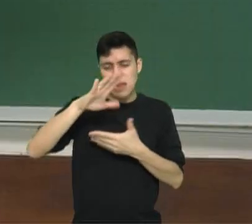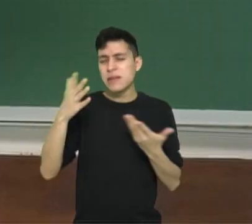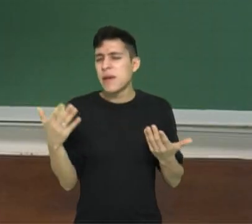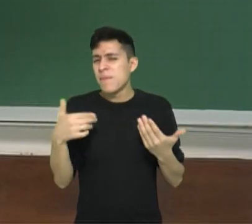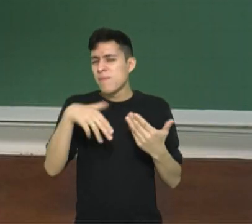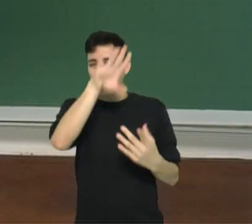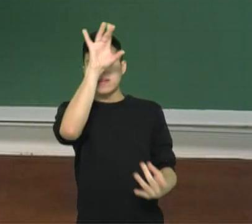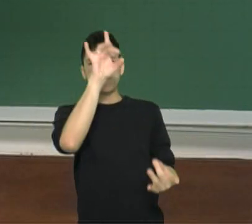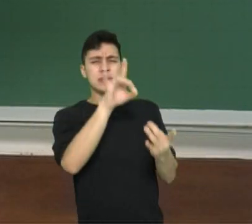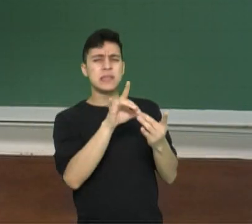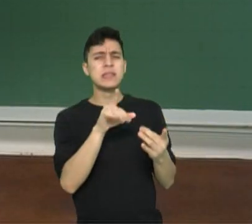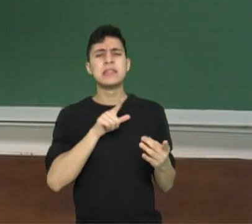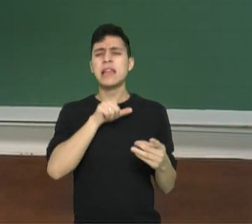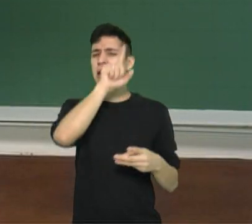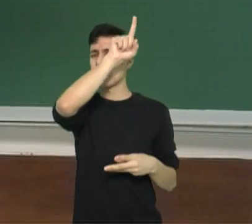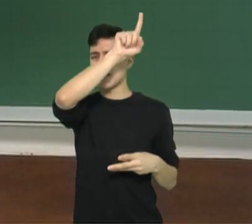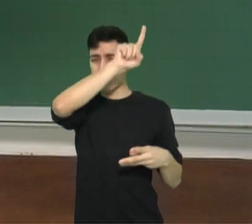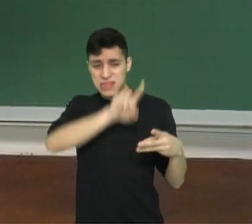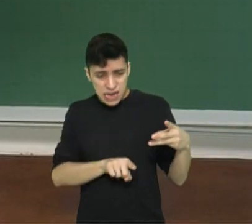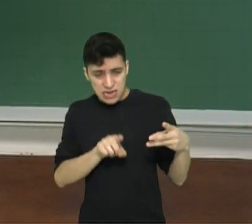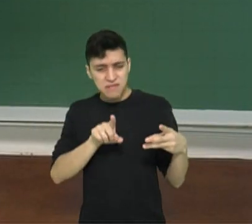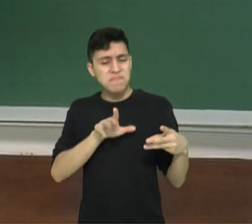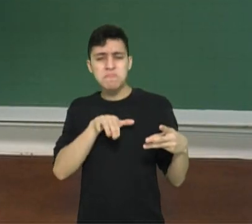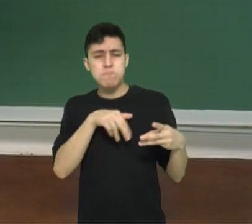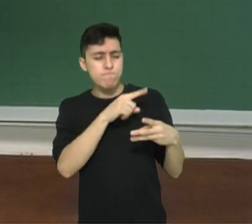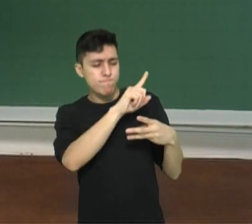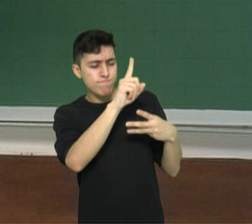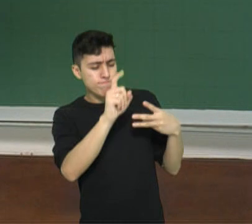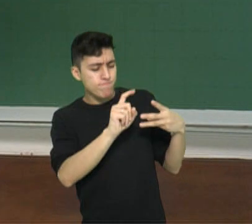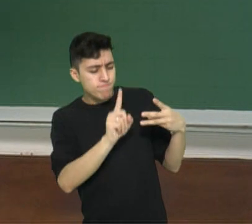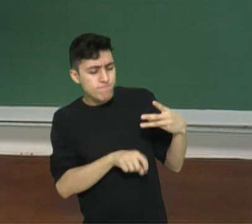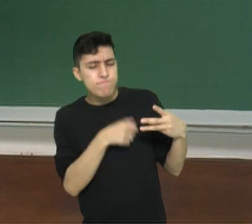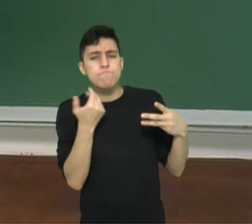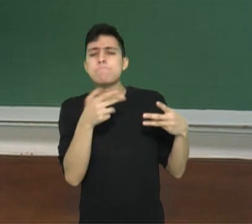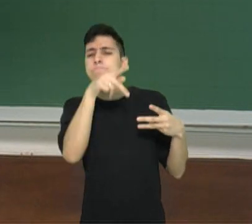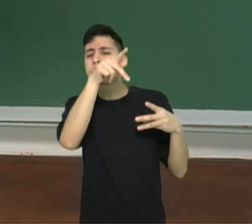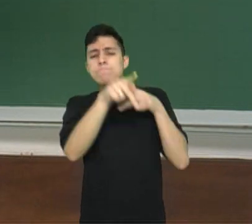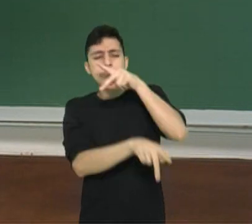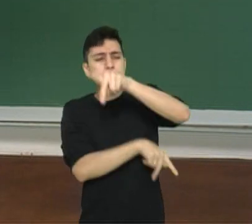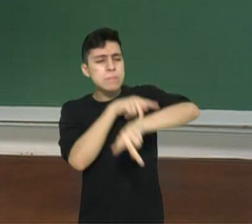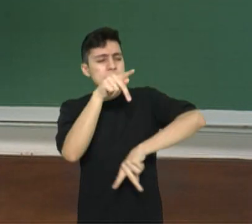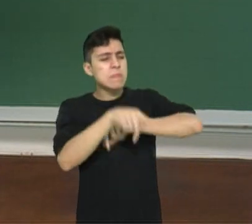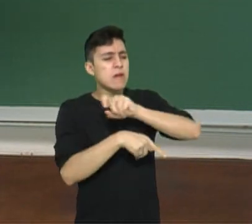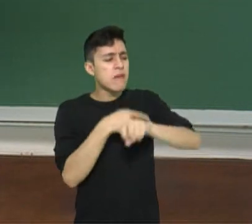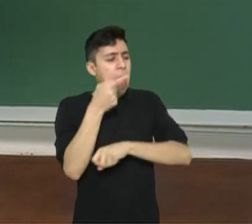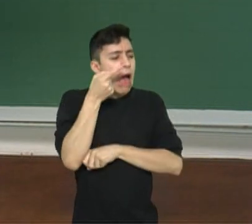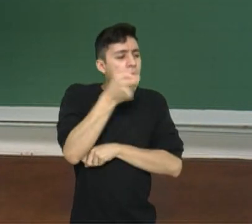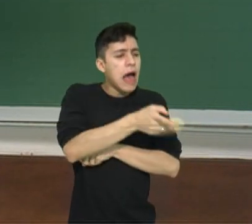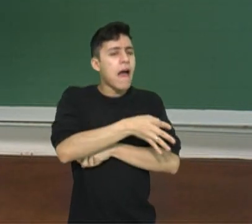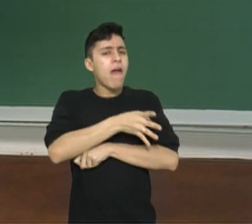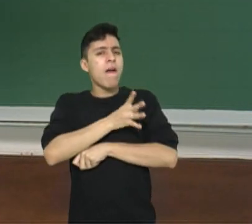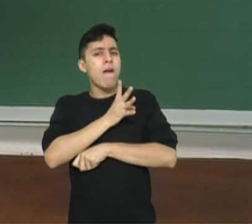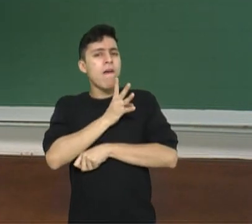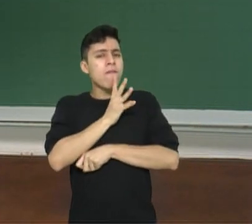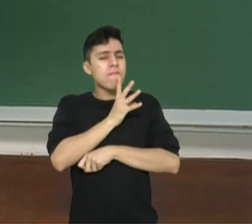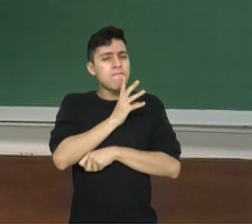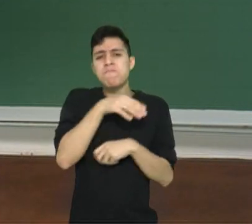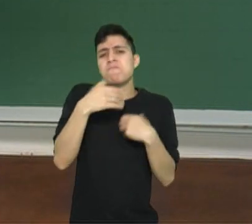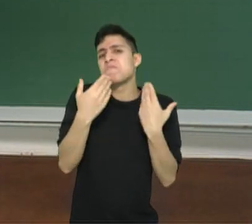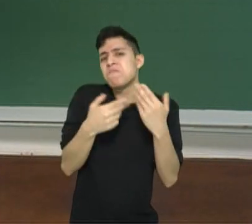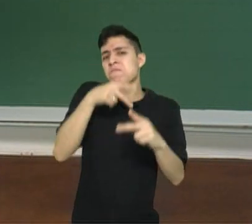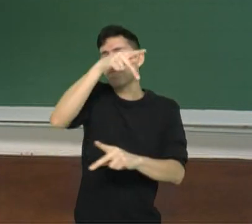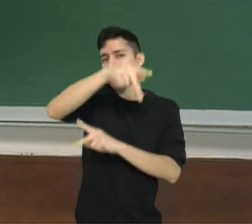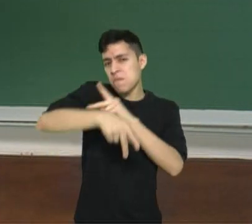vai falar sobre 3 povos que se destacavam, que foram interessantes a gente conhecer nesses primeiros contatos